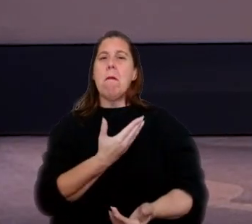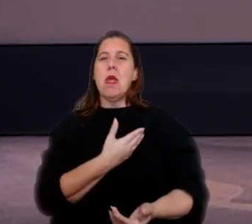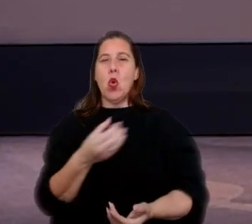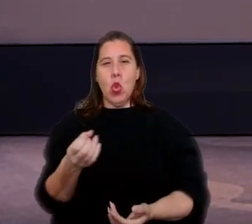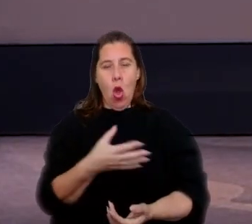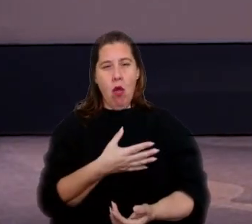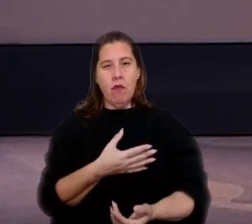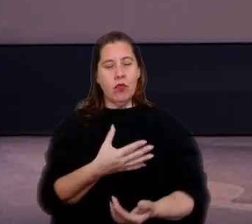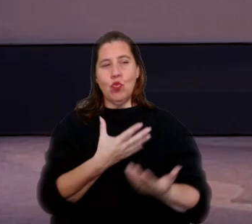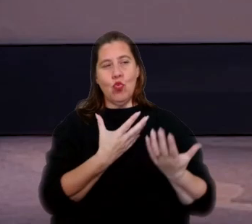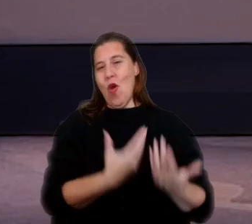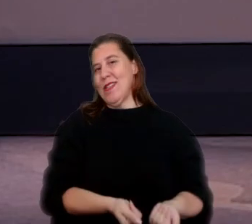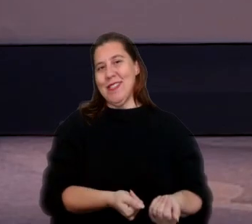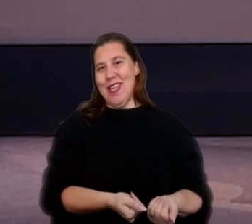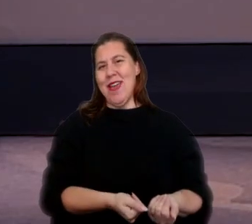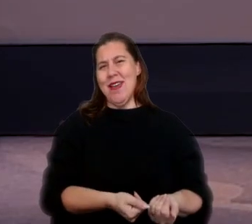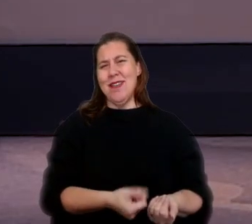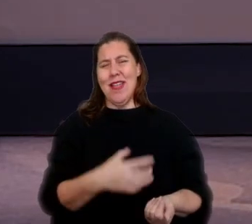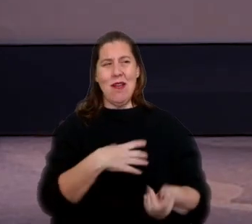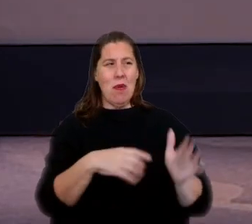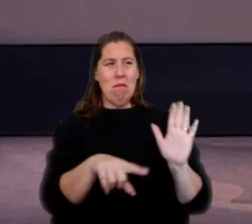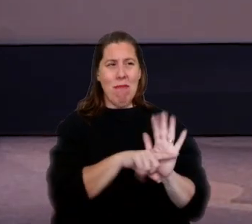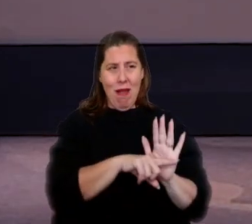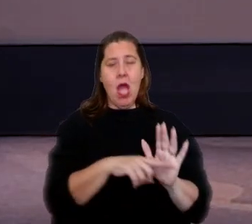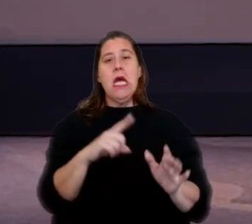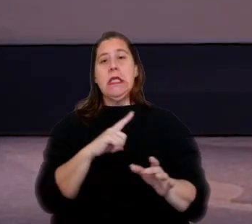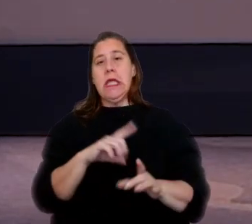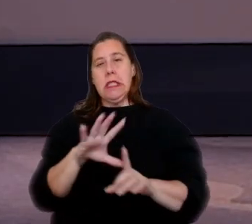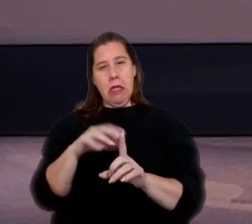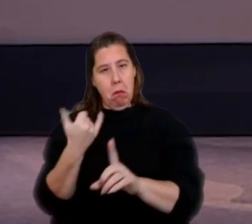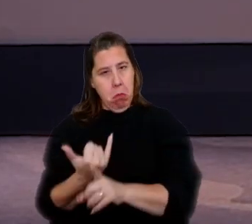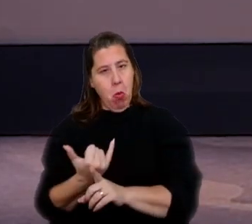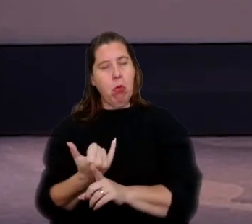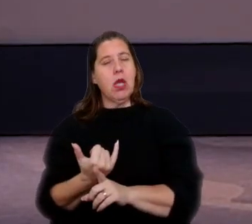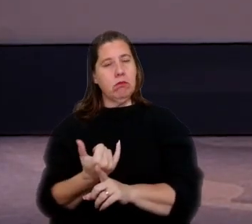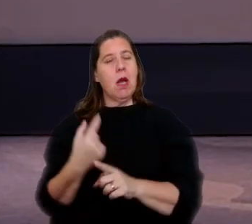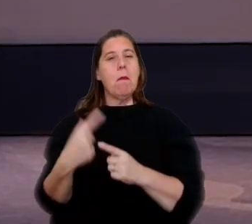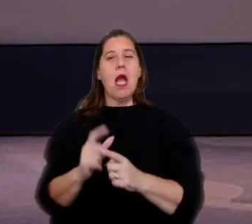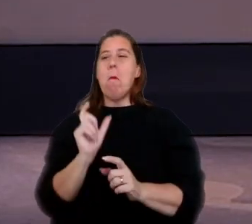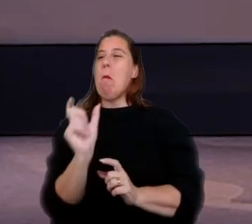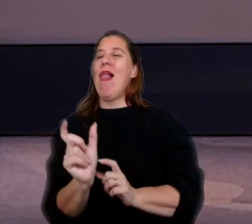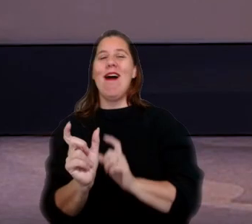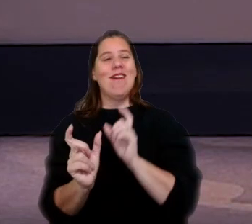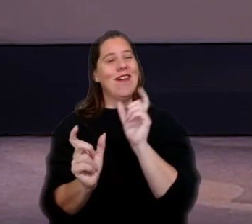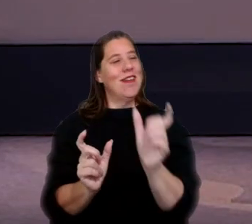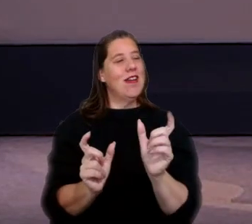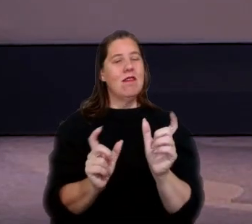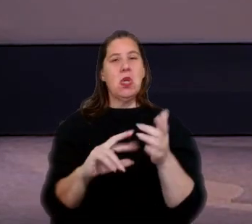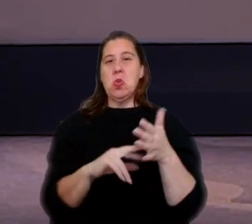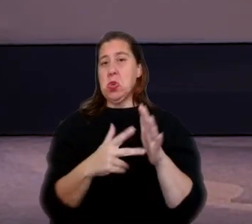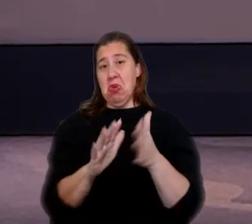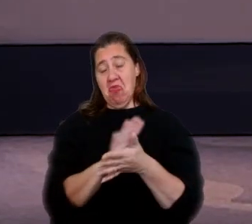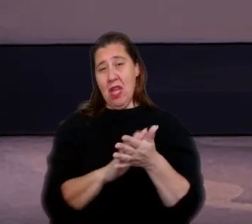é negativa, e eu acho sim que existe resquício de bullying na fala das meninas, porque as palavras sozinhas